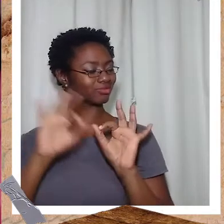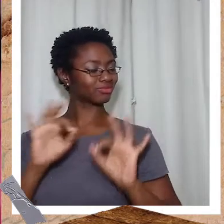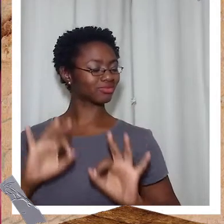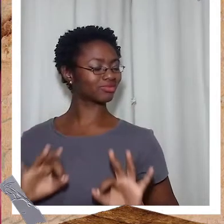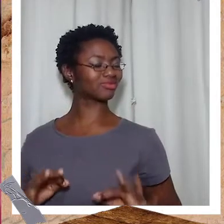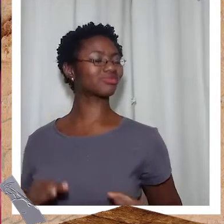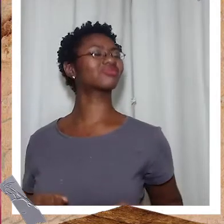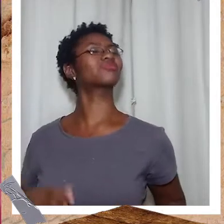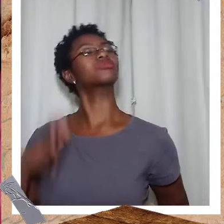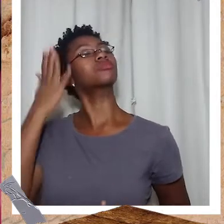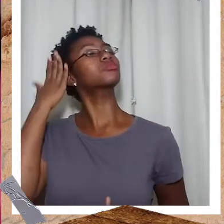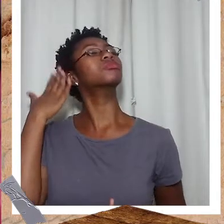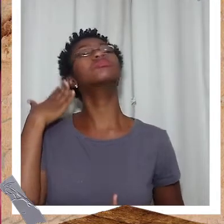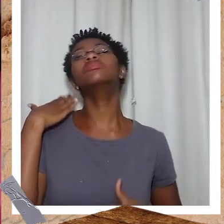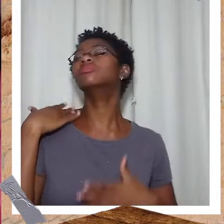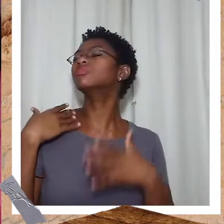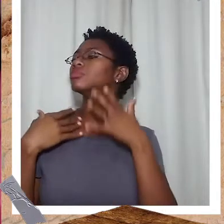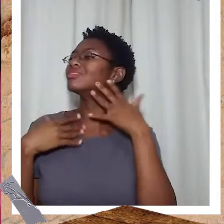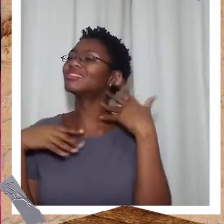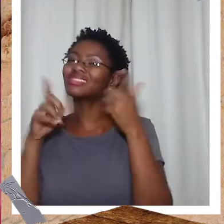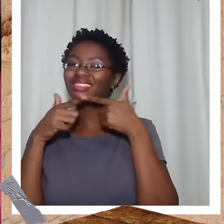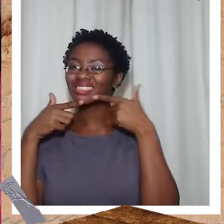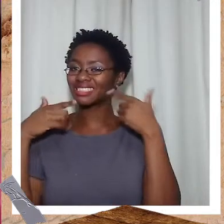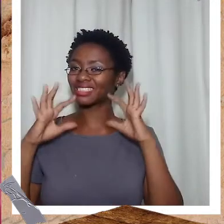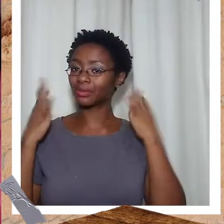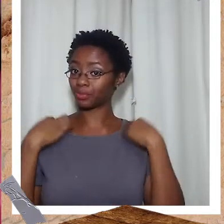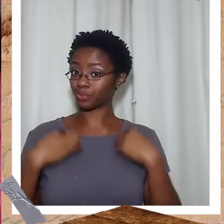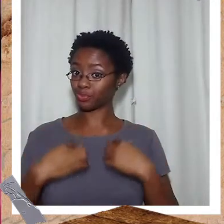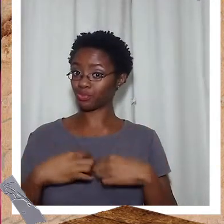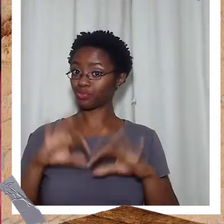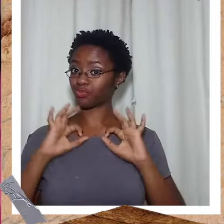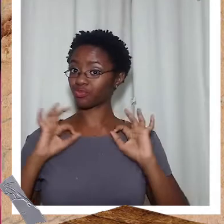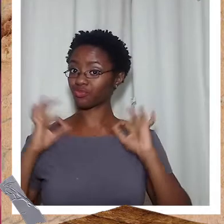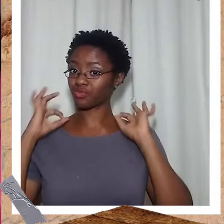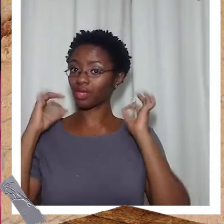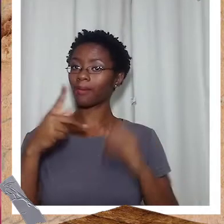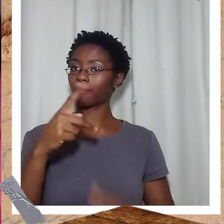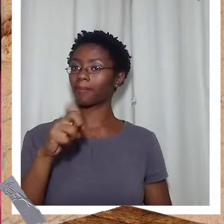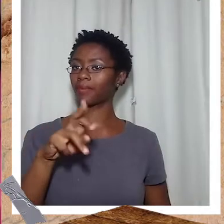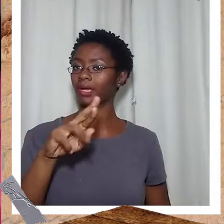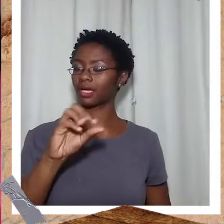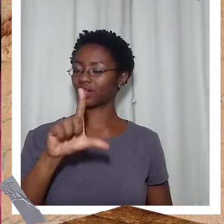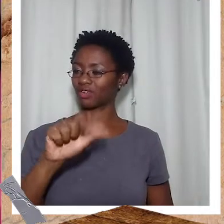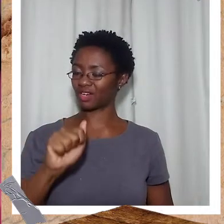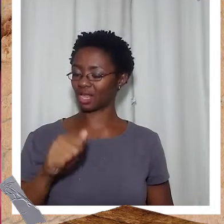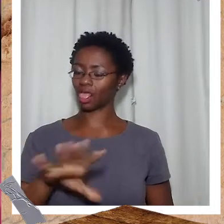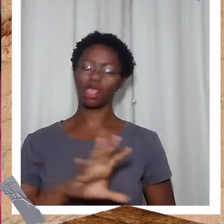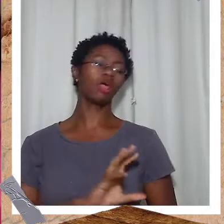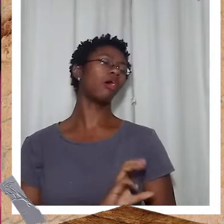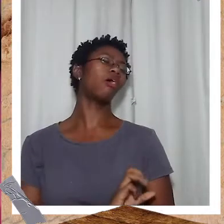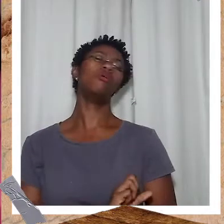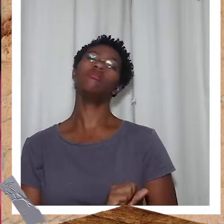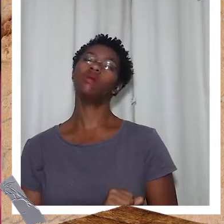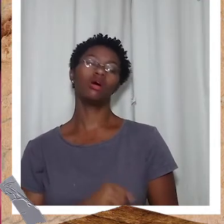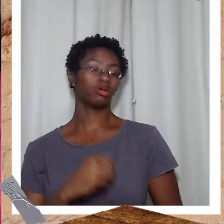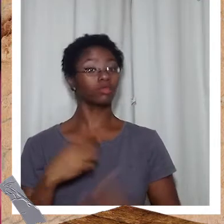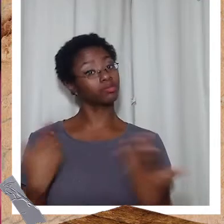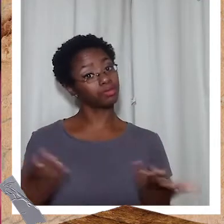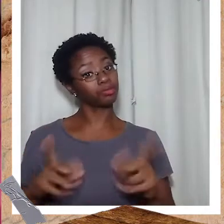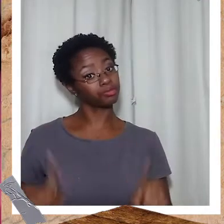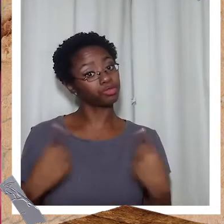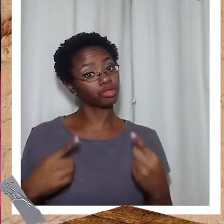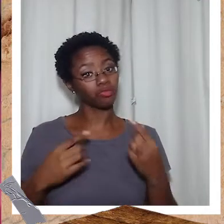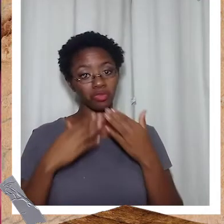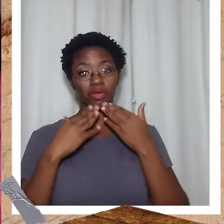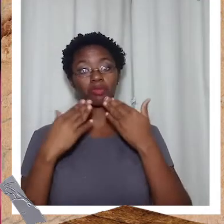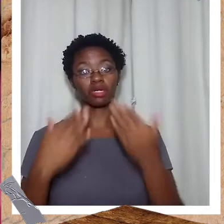lenço, sorrindo, com as suas pérolas que ela gostava. Então, temos esses desafios, né? Apresentar. A gente